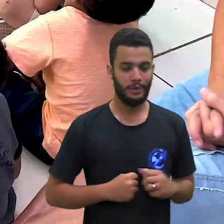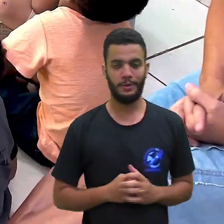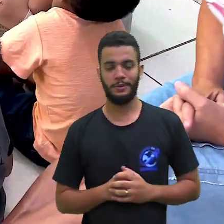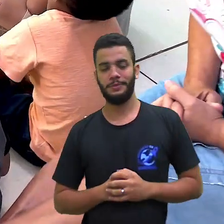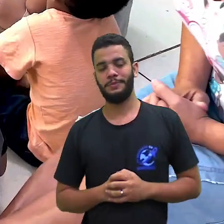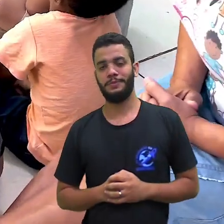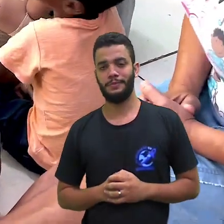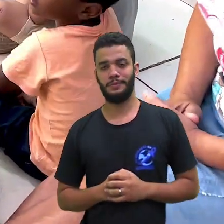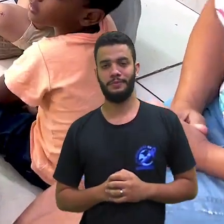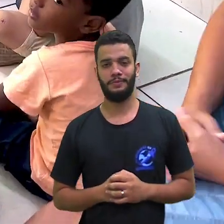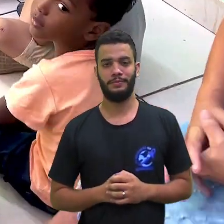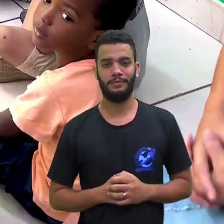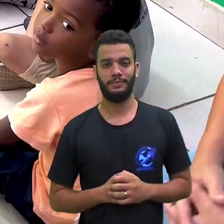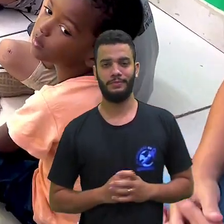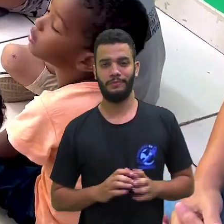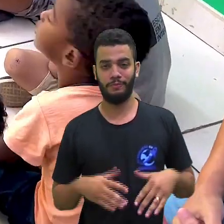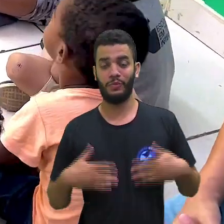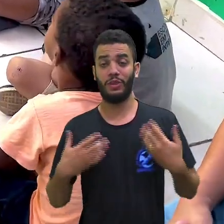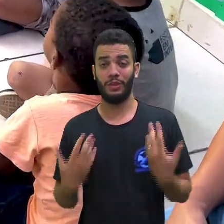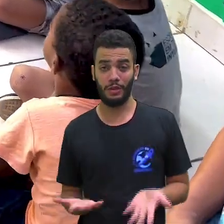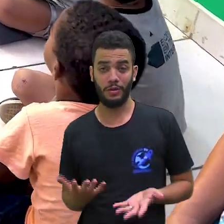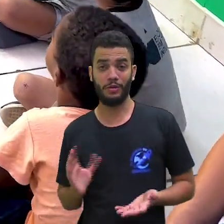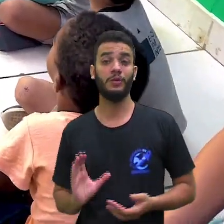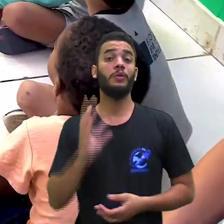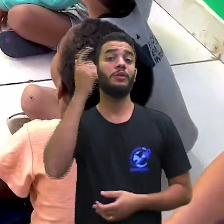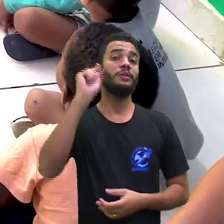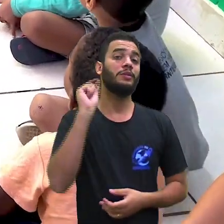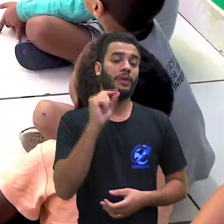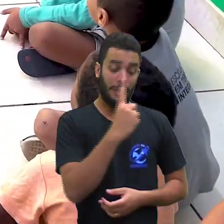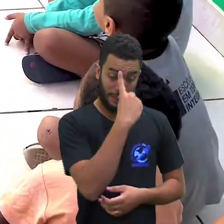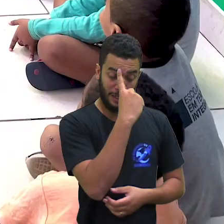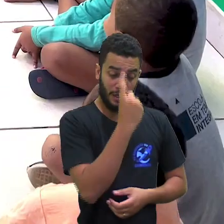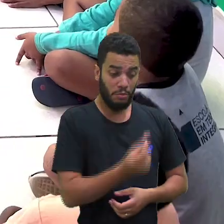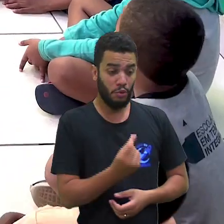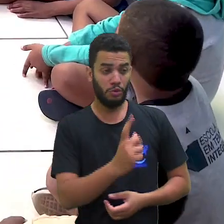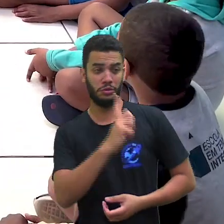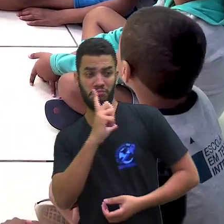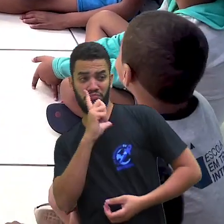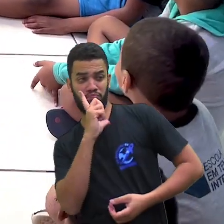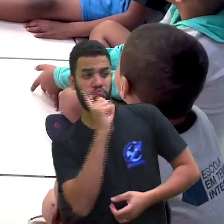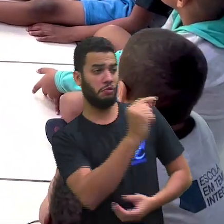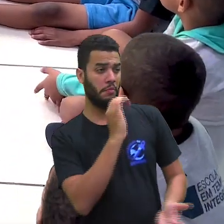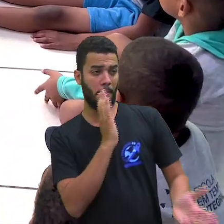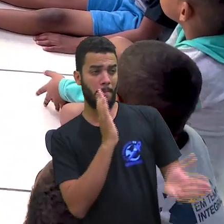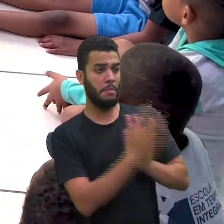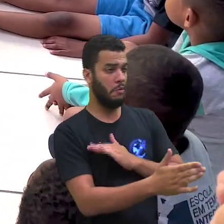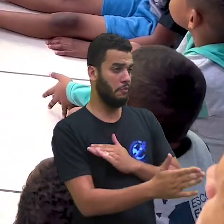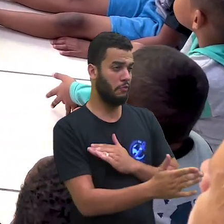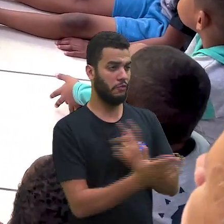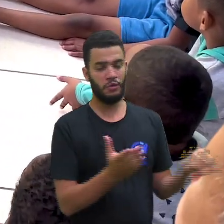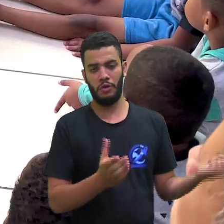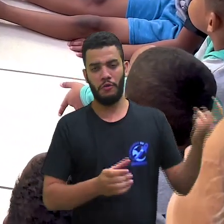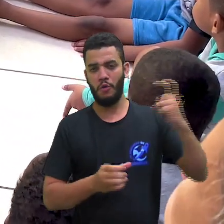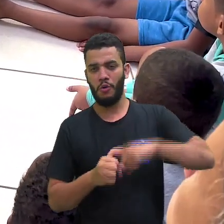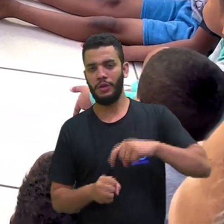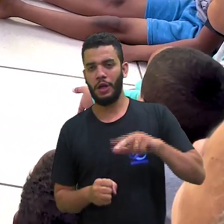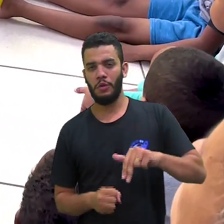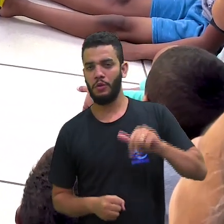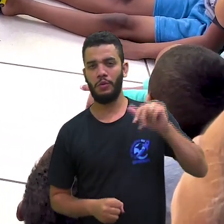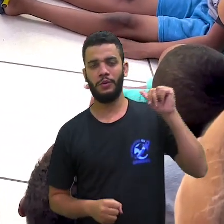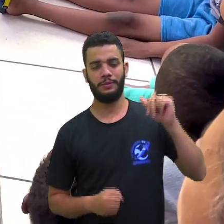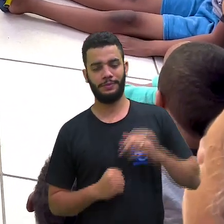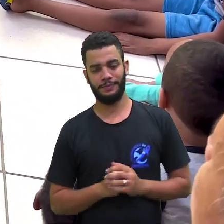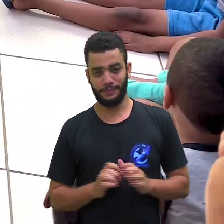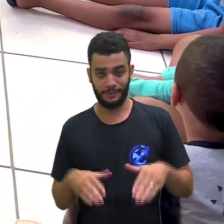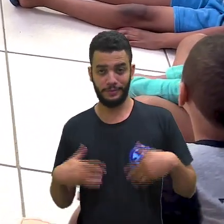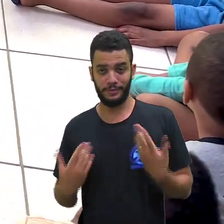E aí, saiu correndo essa bruxa e nunca mais voltou. Assim, a princesa